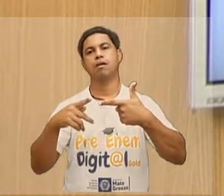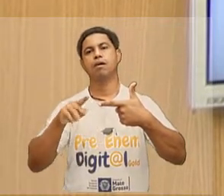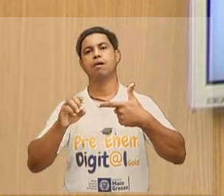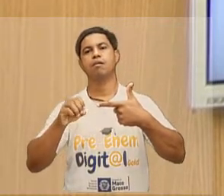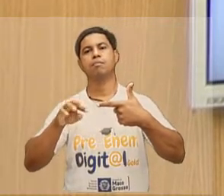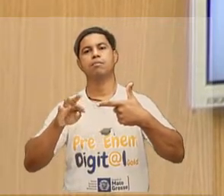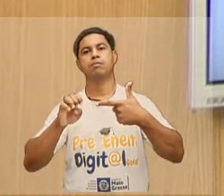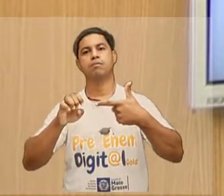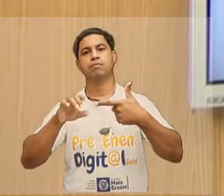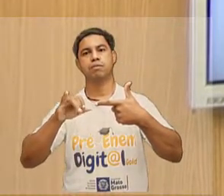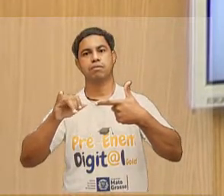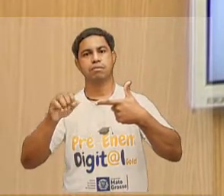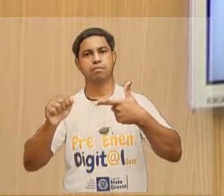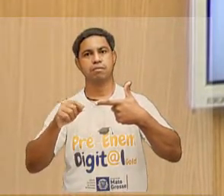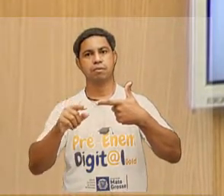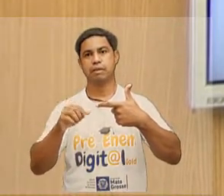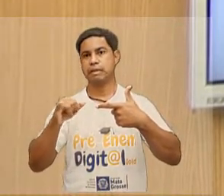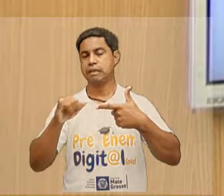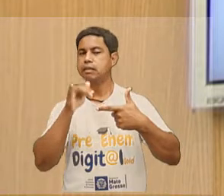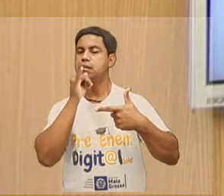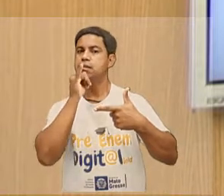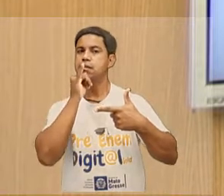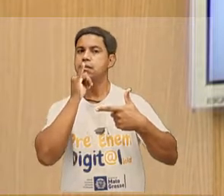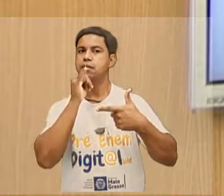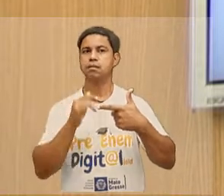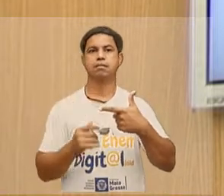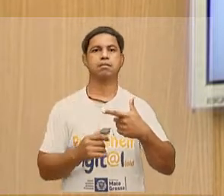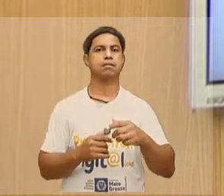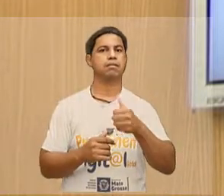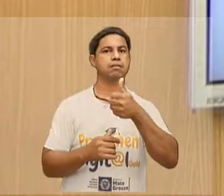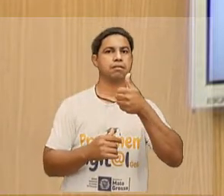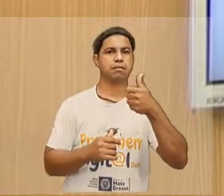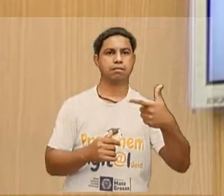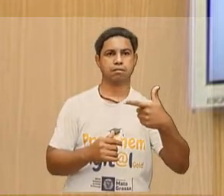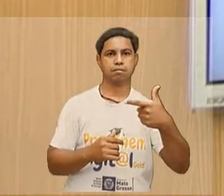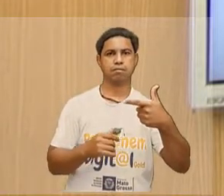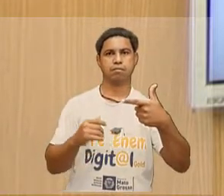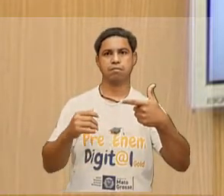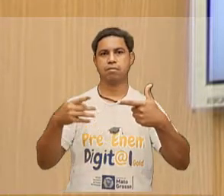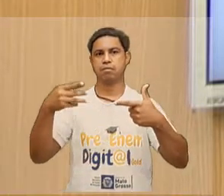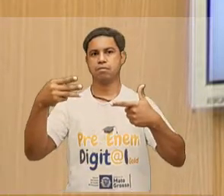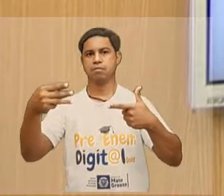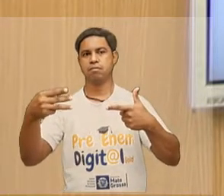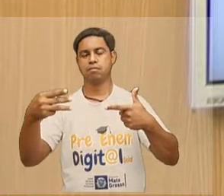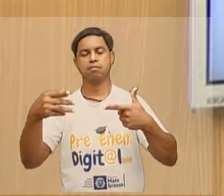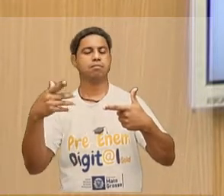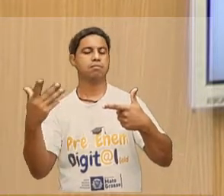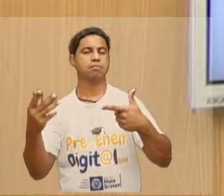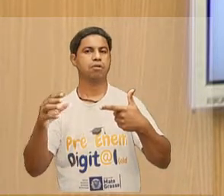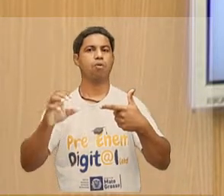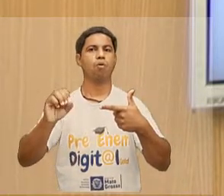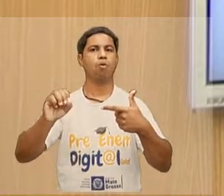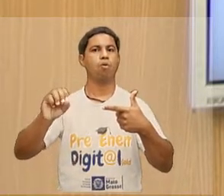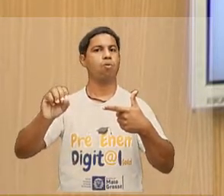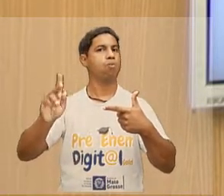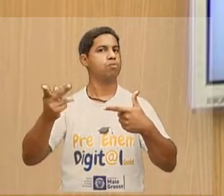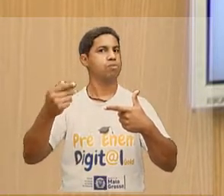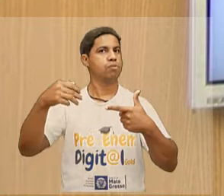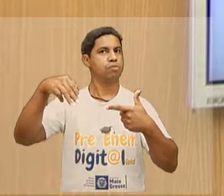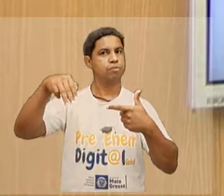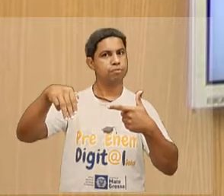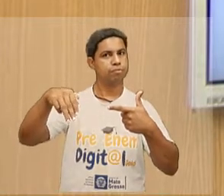exemplo, se aqui é 12 volts e aqui 3 ohms, quanto vai ser a intensidade de corrente elétrica? Glorioso